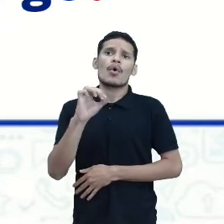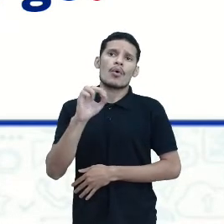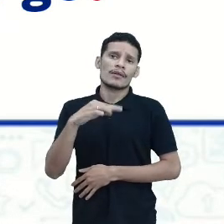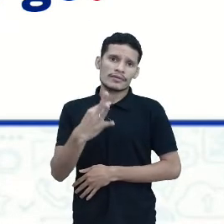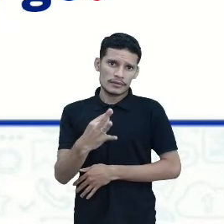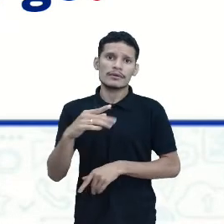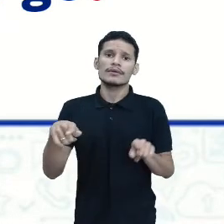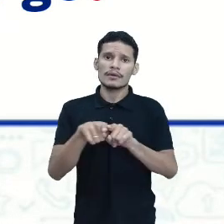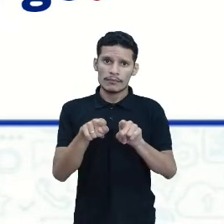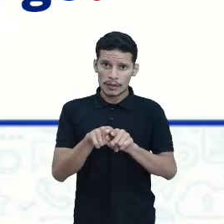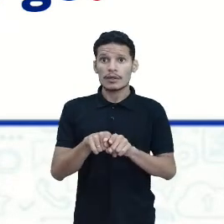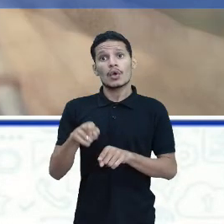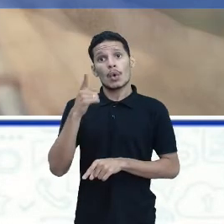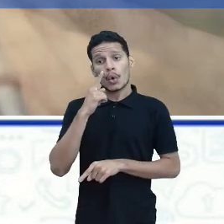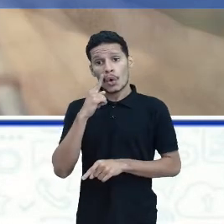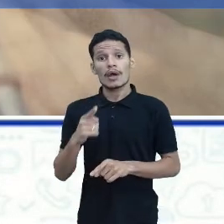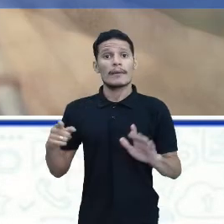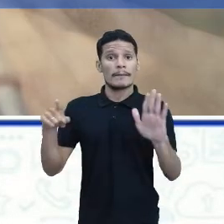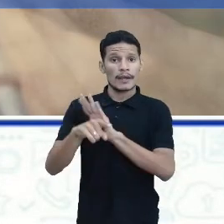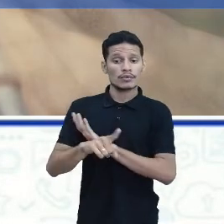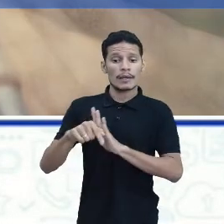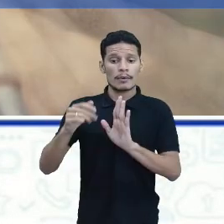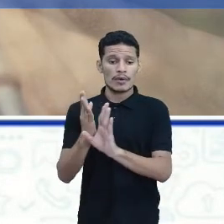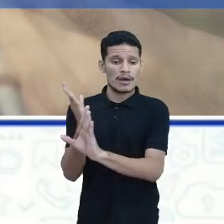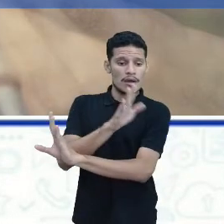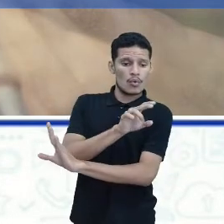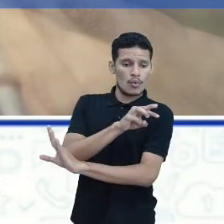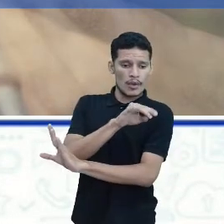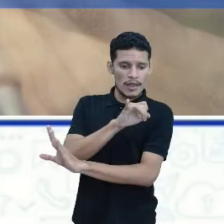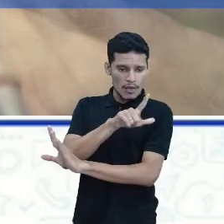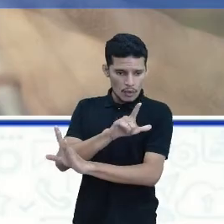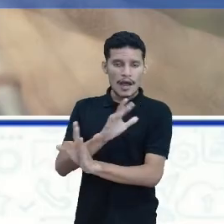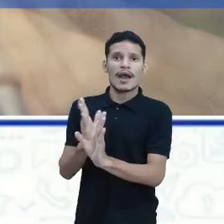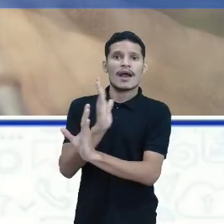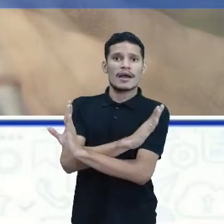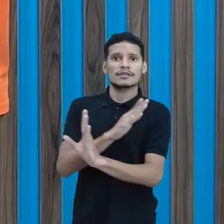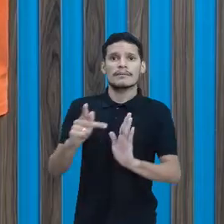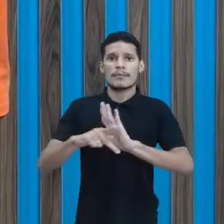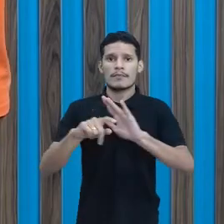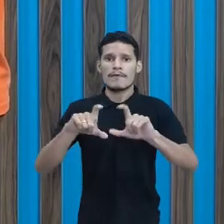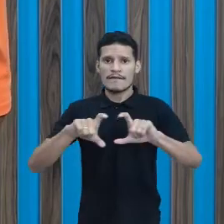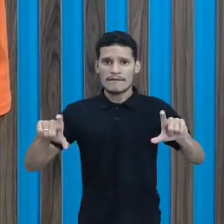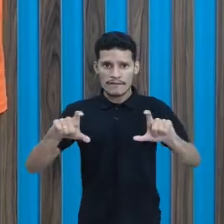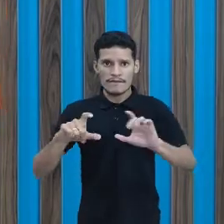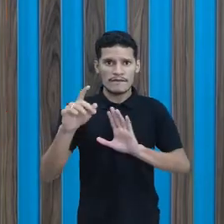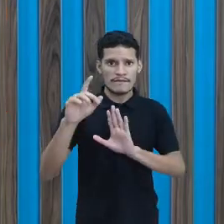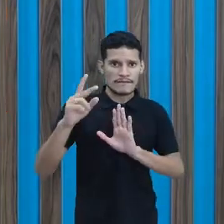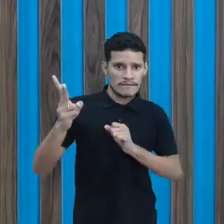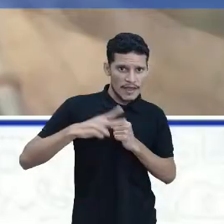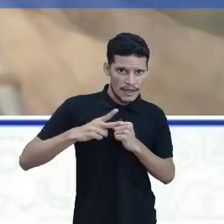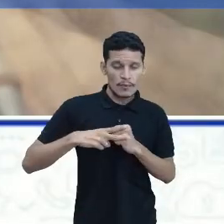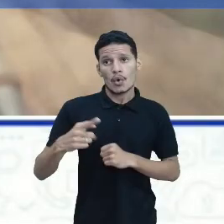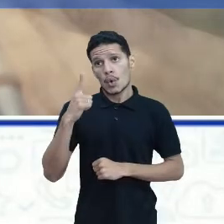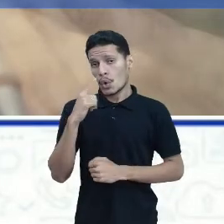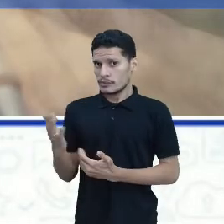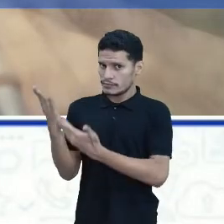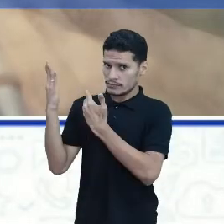só é colocar o will antes do verbo sem nenhum problema. Então, já vamos pular aqui para a frase, ó. I will